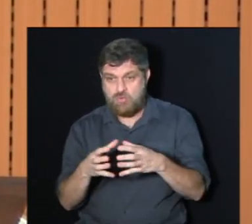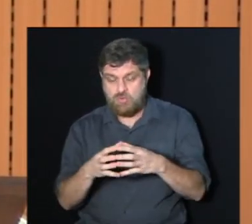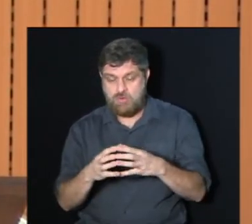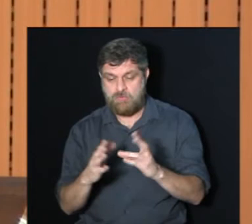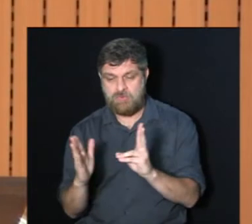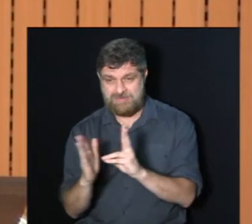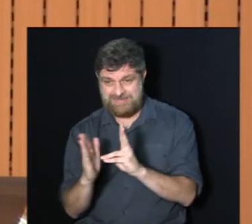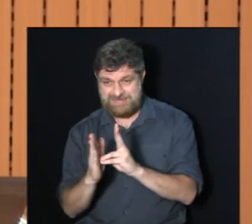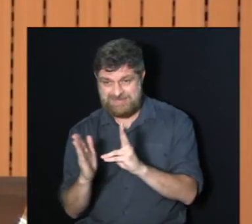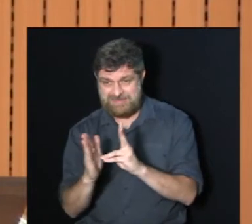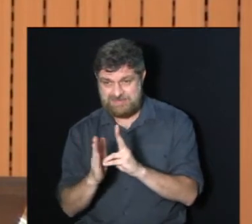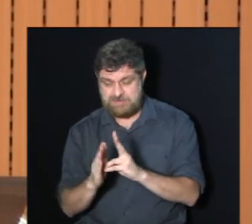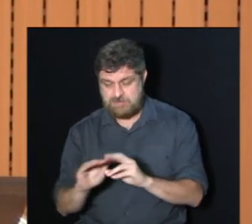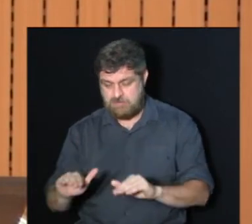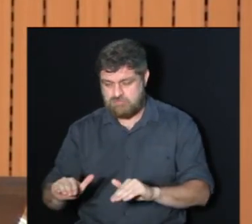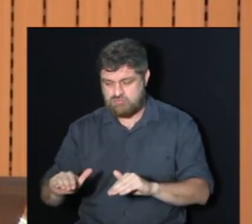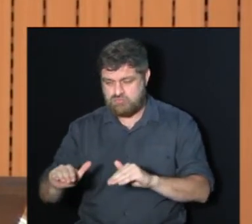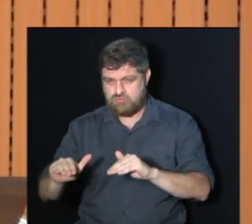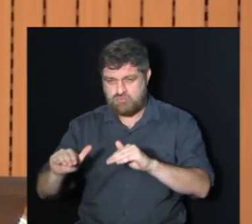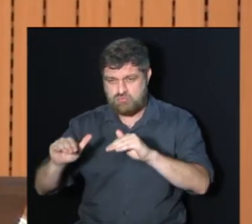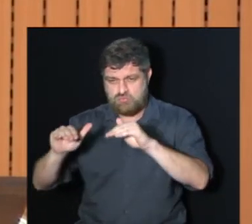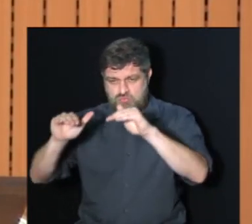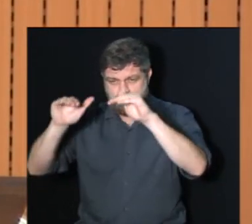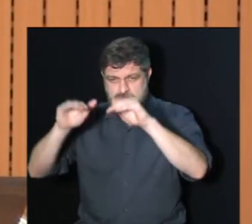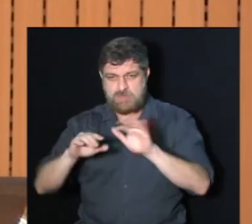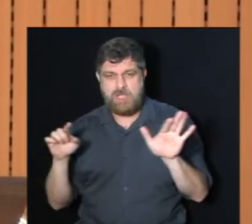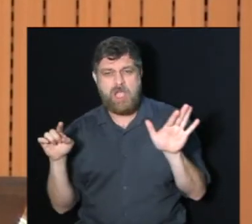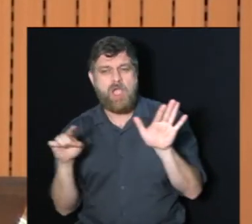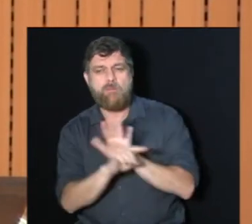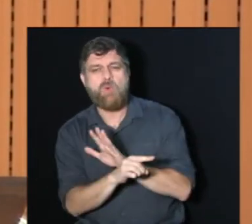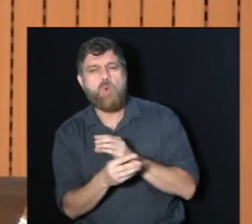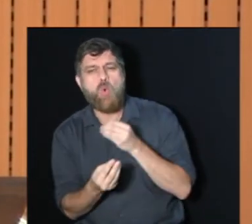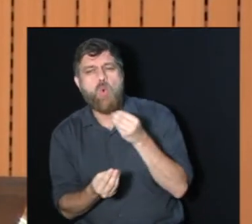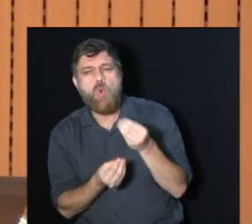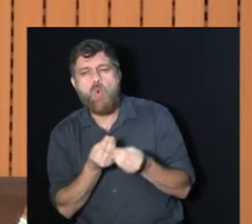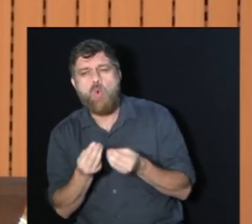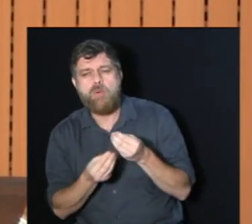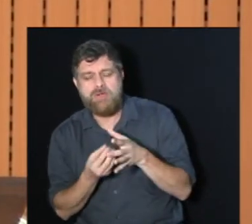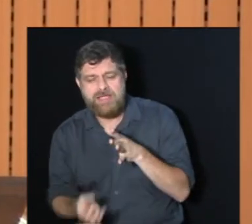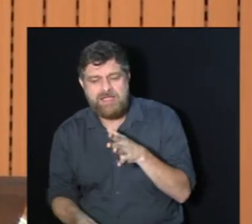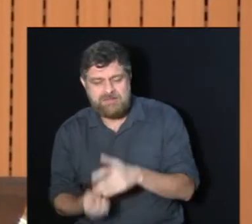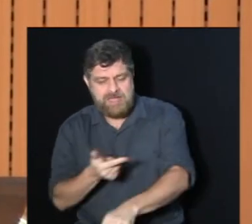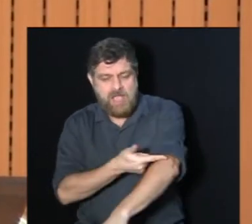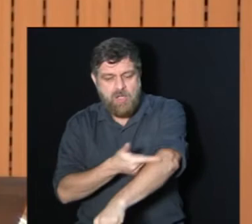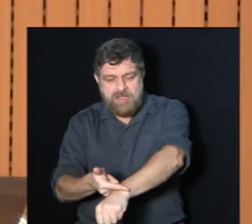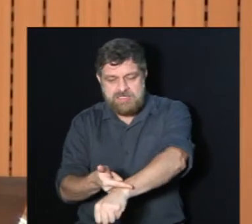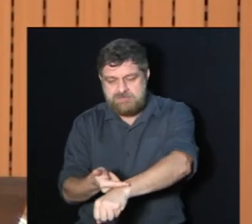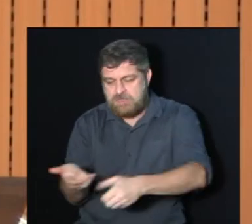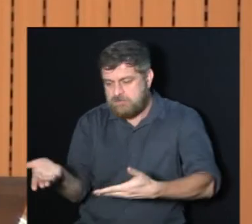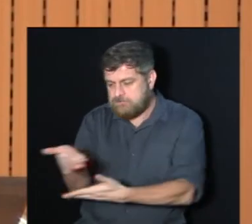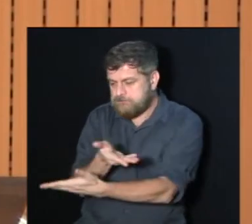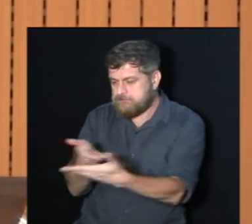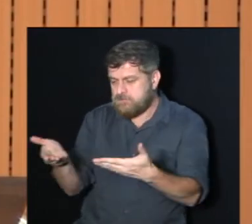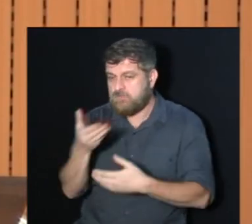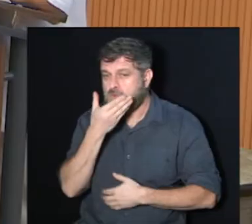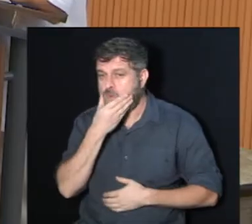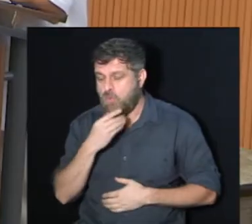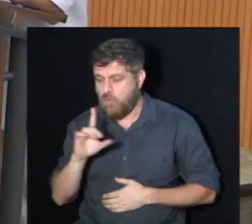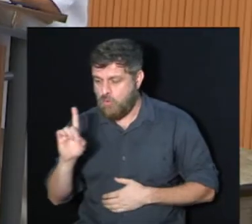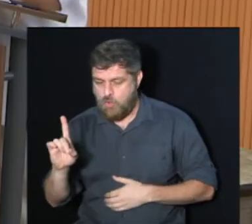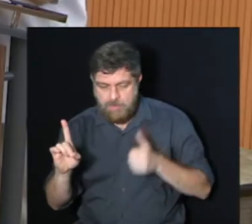que costuma ser desde cedo. E aí ela pergunta, como que é construído esse respeito entre homens e mulheres na aldeia indígena?